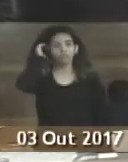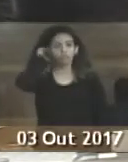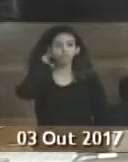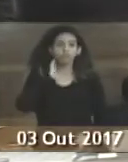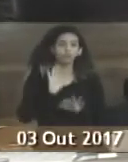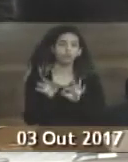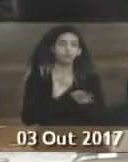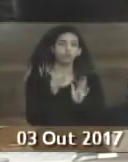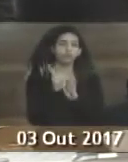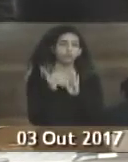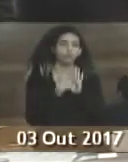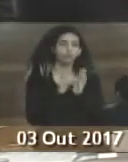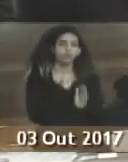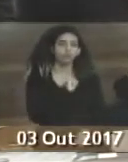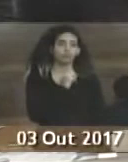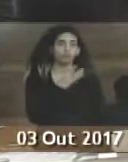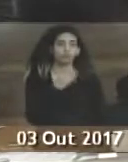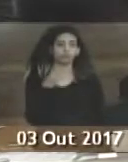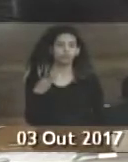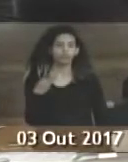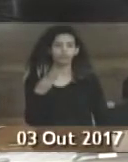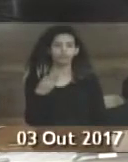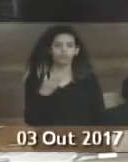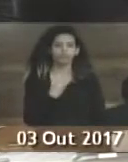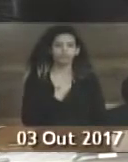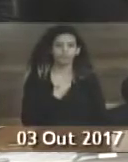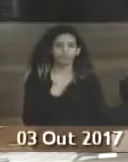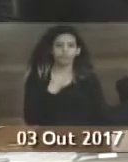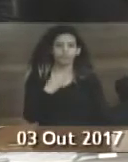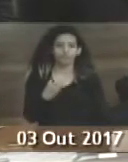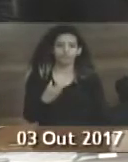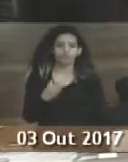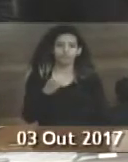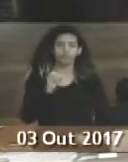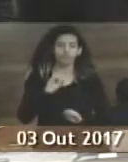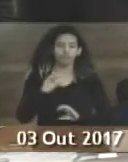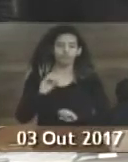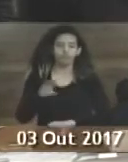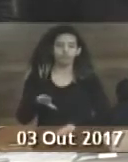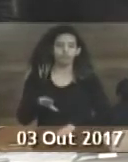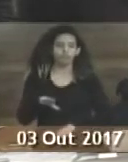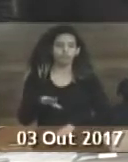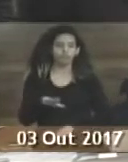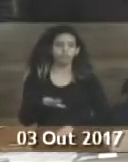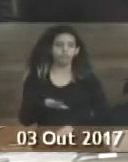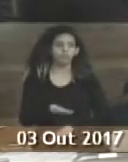Projeto de decreto legislativo número 33/17, concedendo medalha de mérito educacional ao